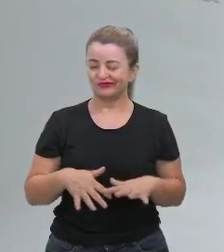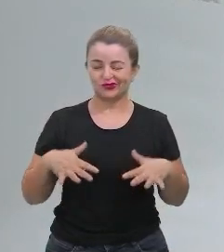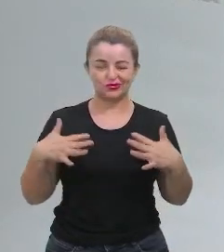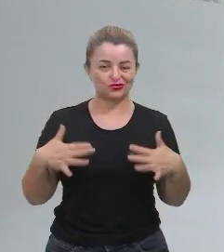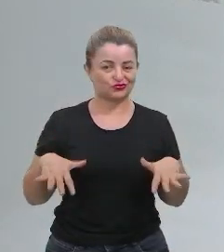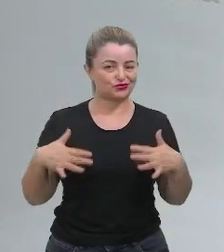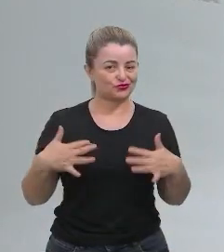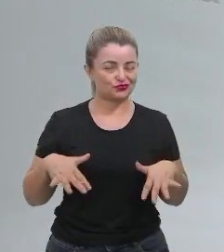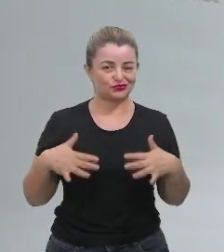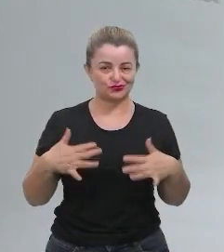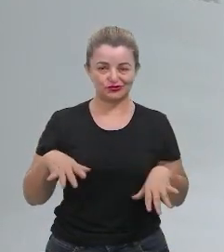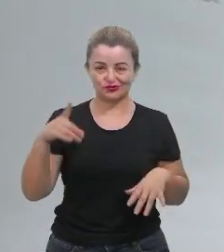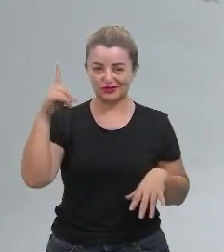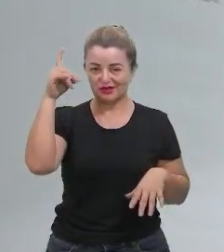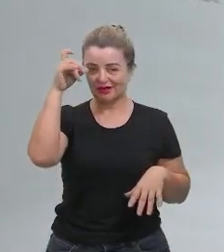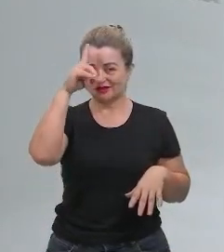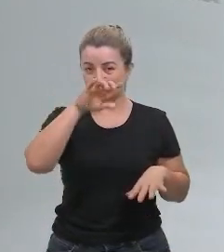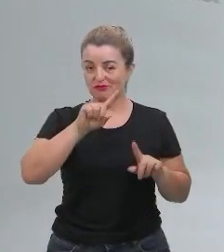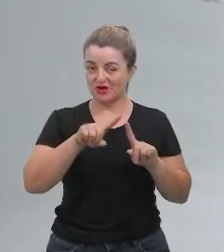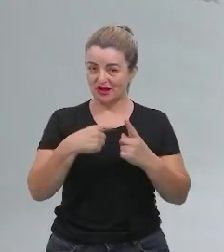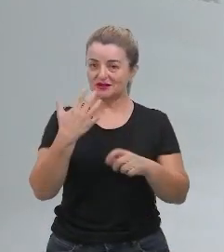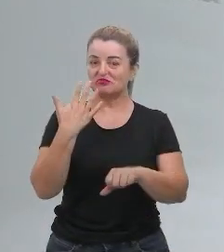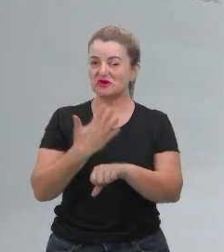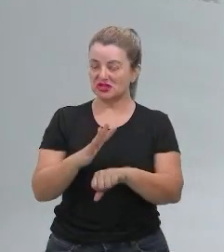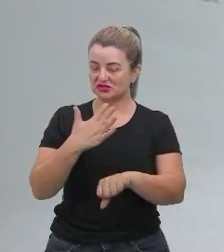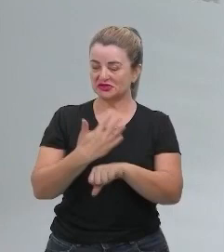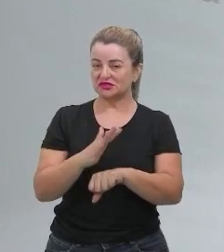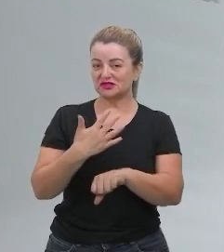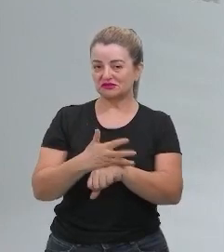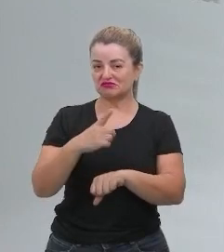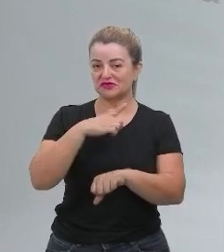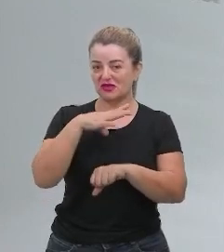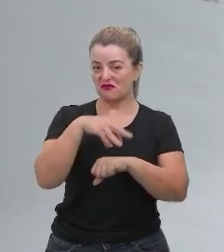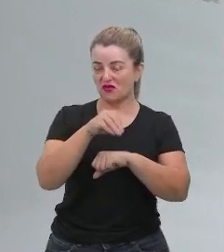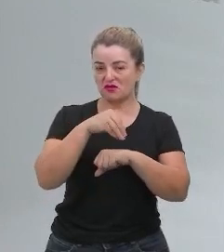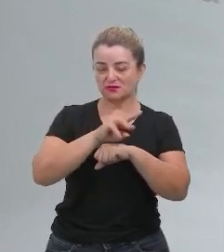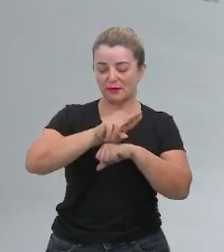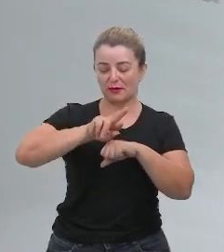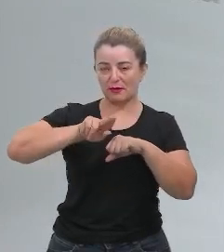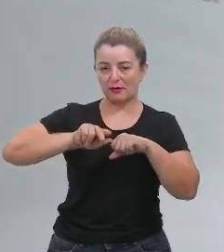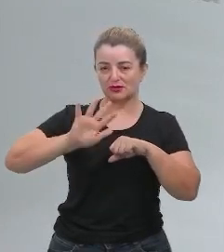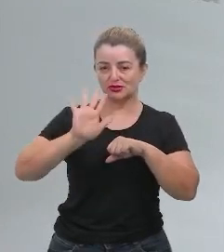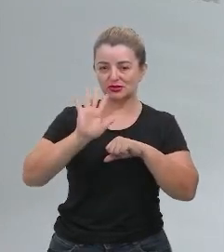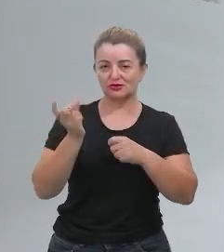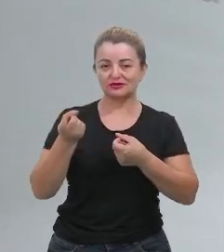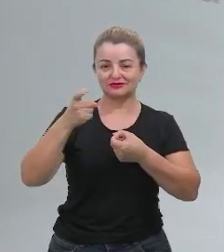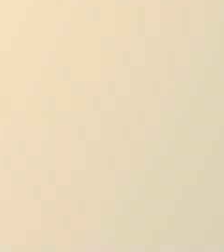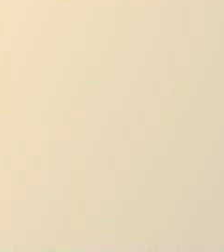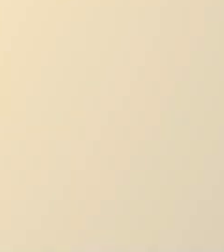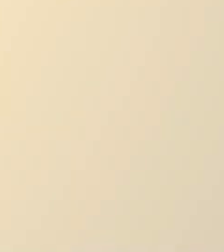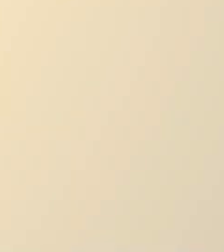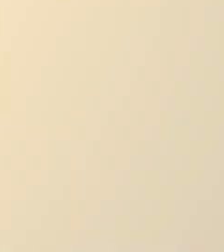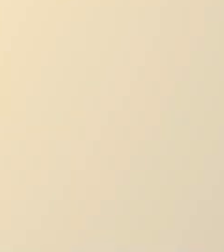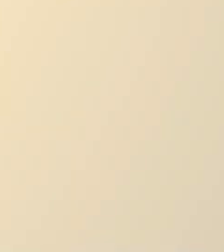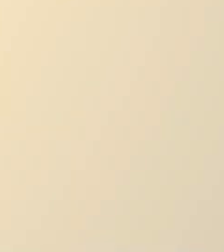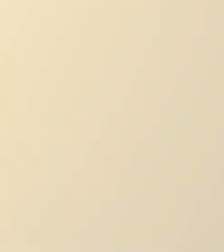boa, pratica, você tem um monte de informação aí dessa questão, tá bom? E aguardo vocês para a próxima. Um abraço.